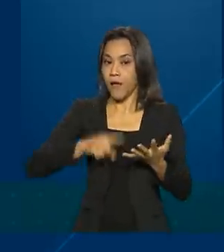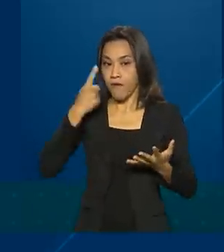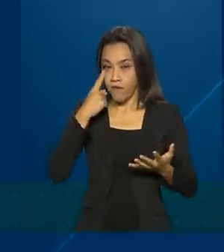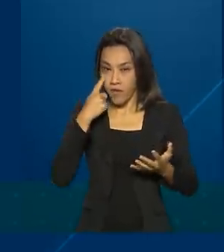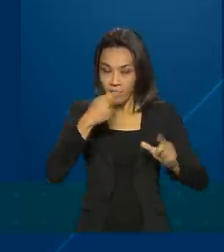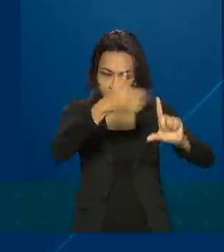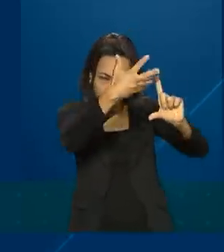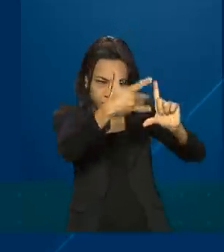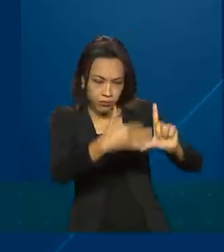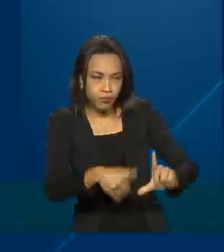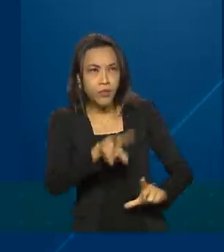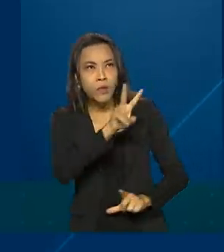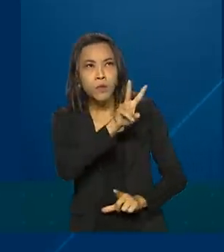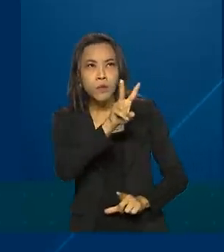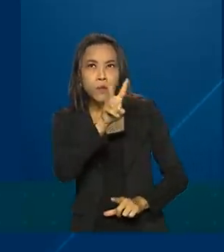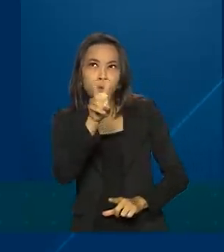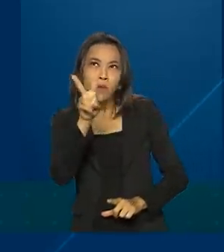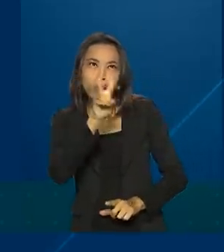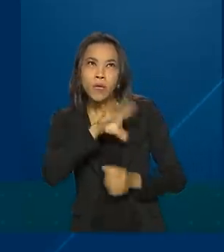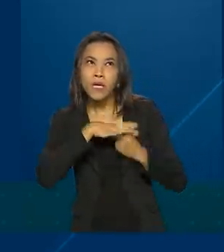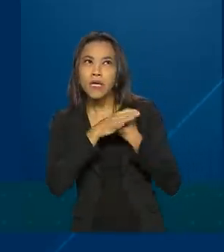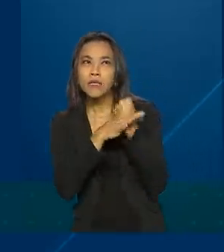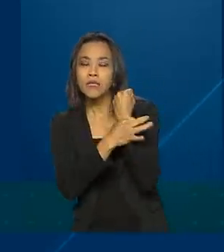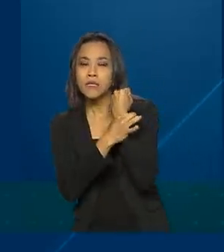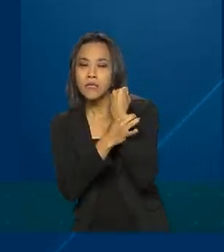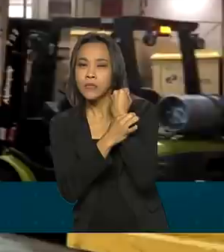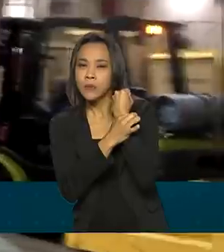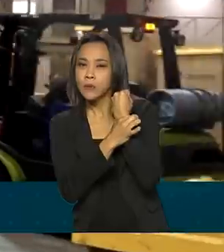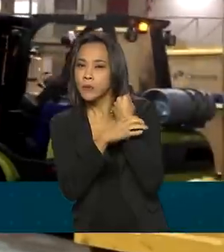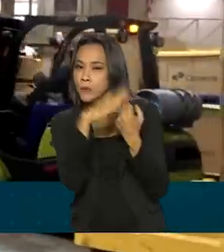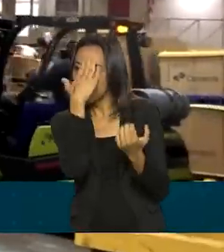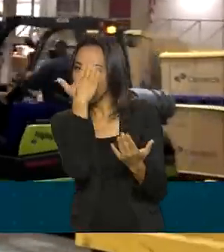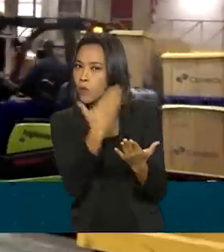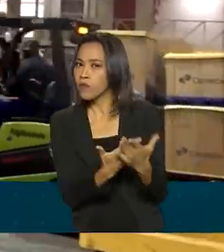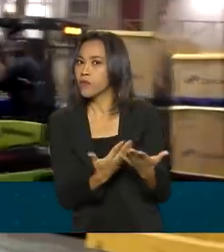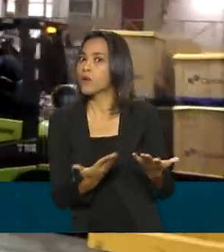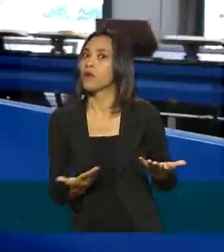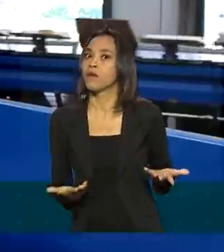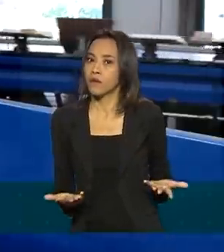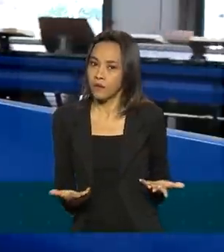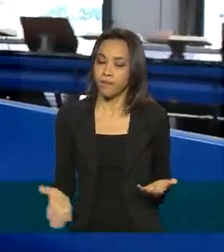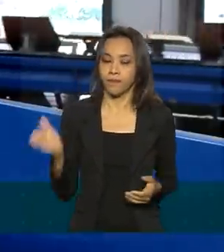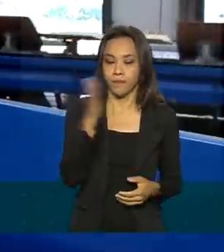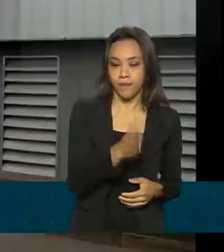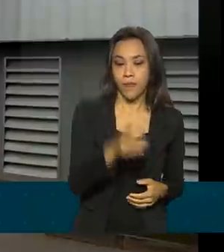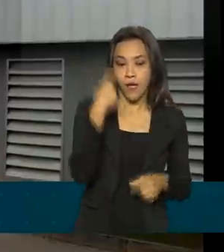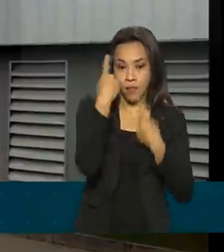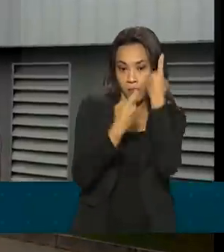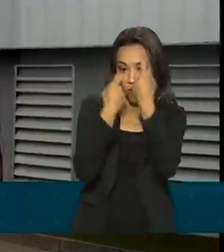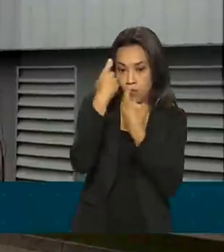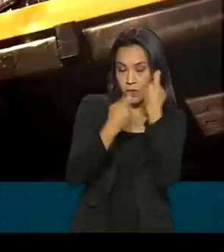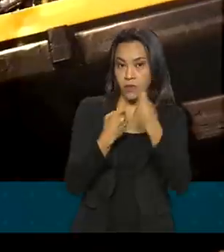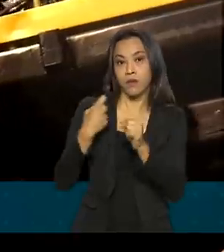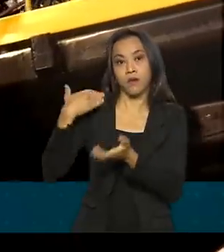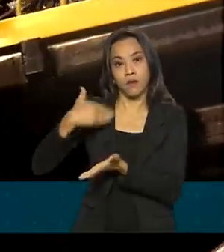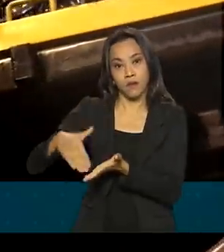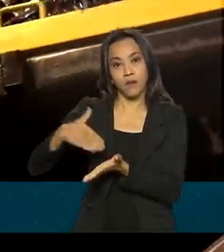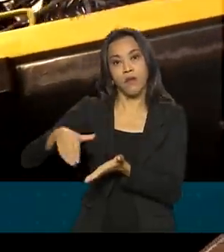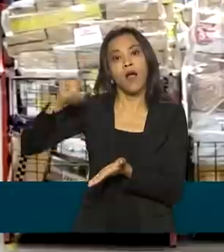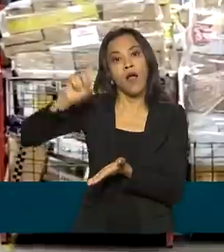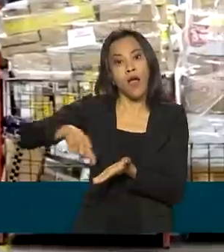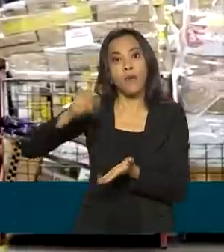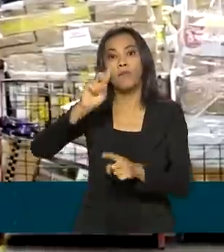o site que anuncia a promoção é seguro e confiável a preocupação da senacon se deve ao